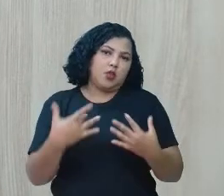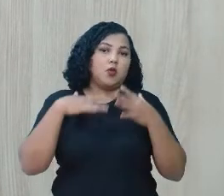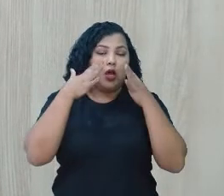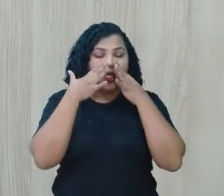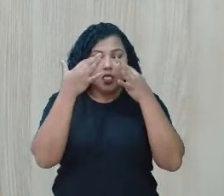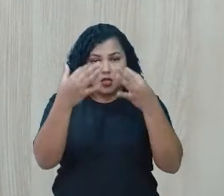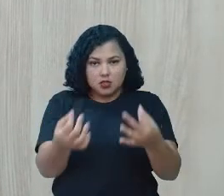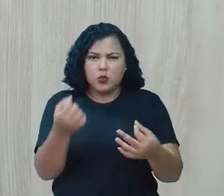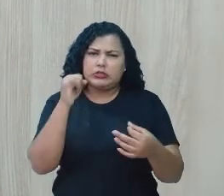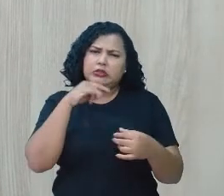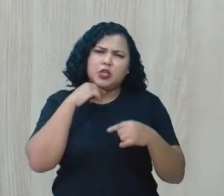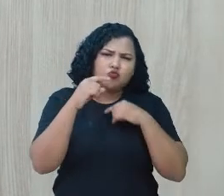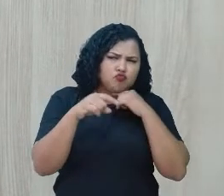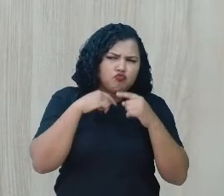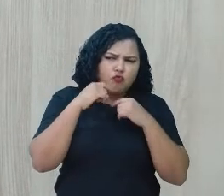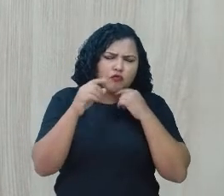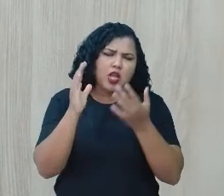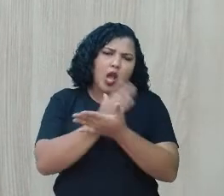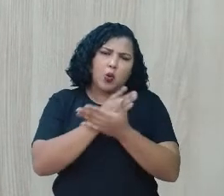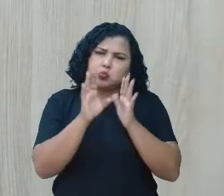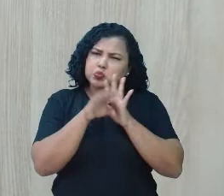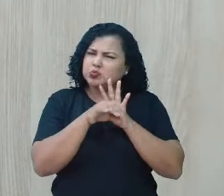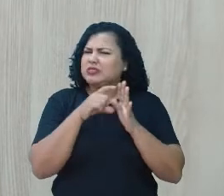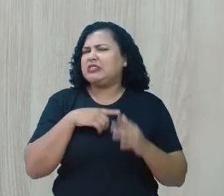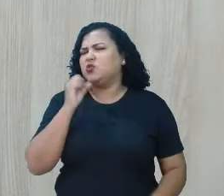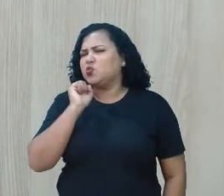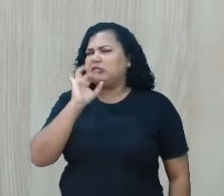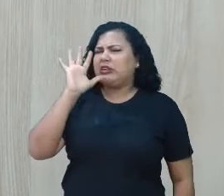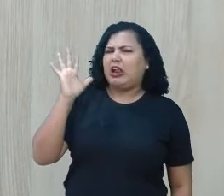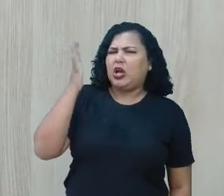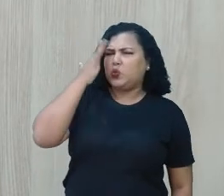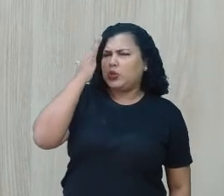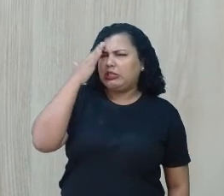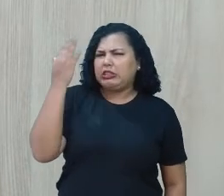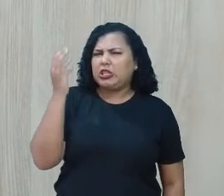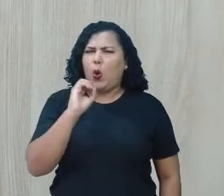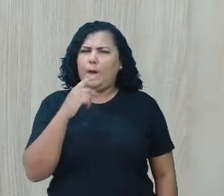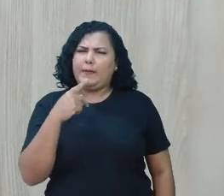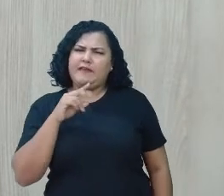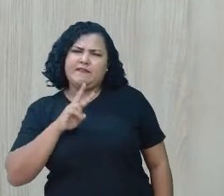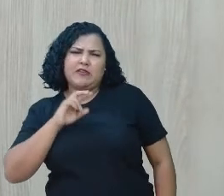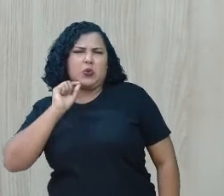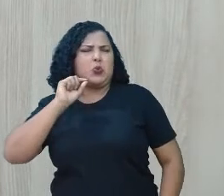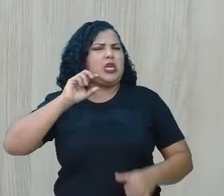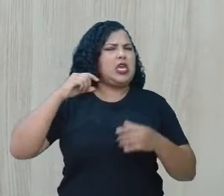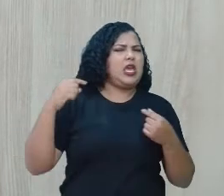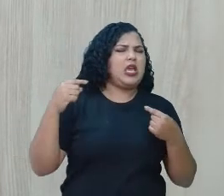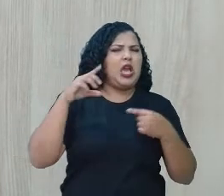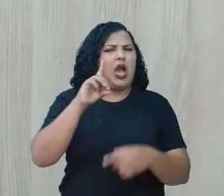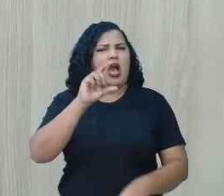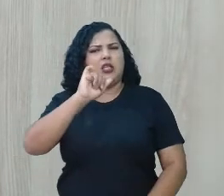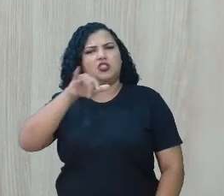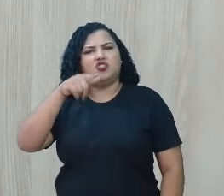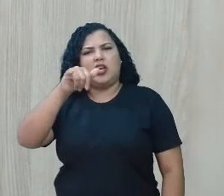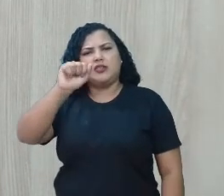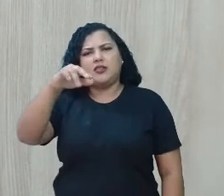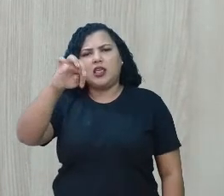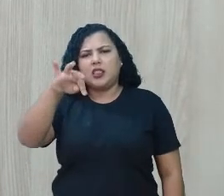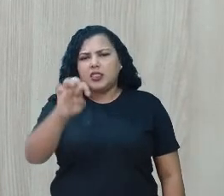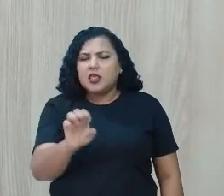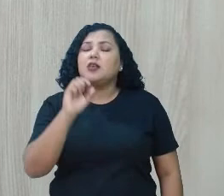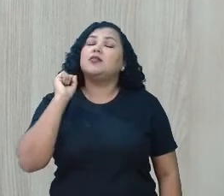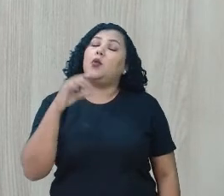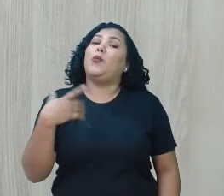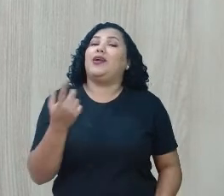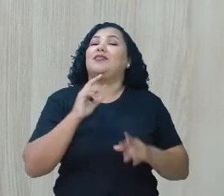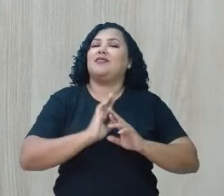atento. Qualquer dúvida algum desses conceitos, professor, não ficou muito claro o que é OPV, o que são adjacentes, o que são suplementares, porque isso vai fazer